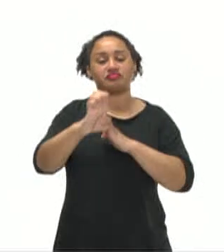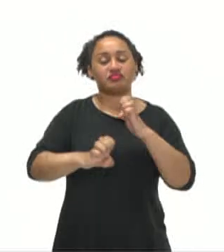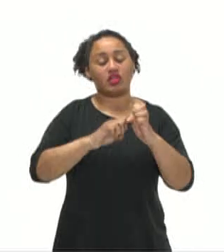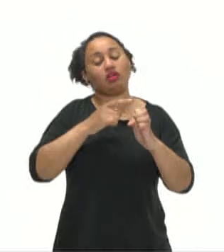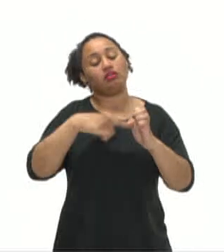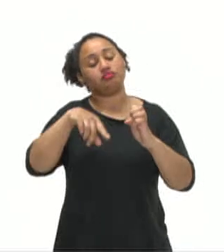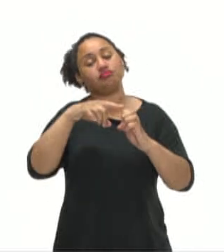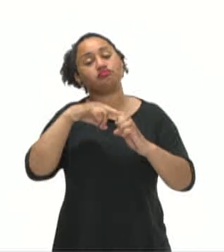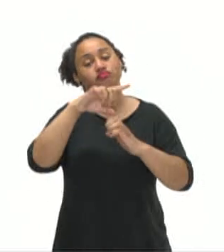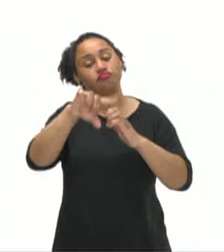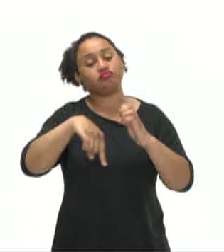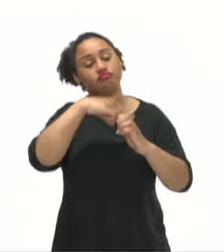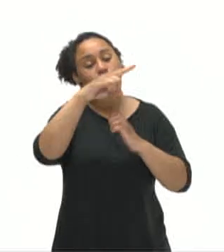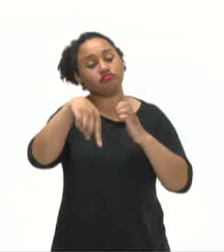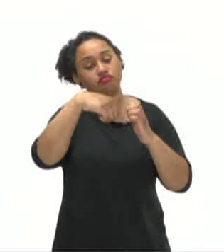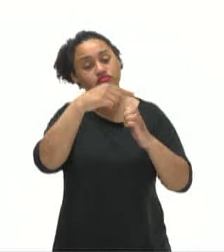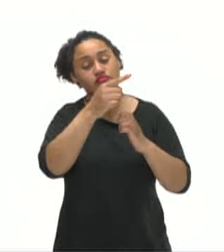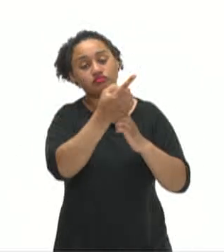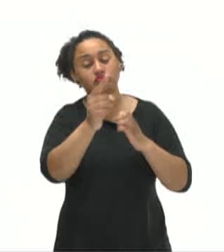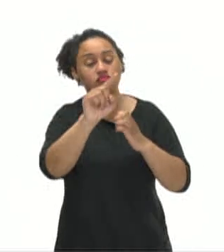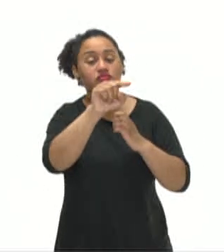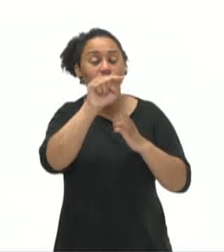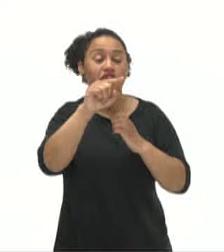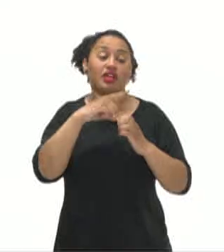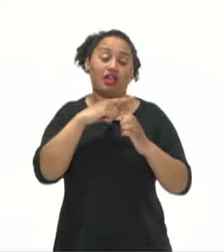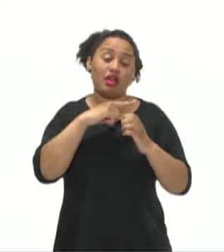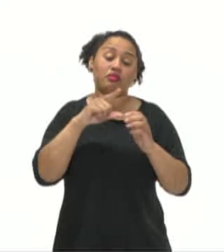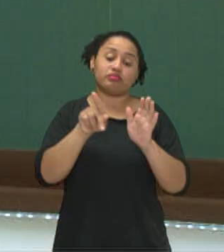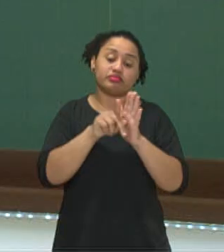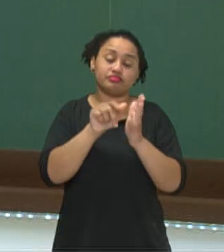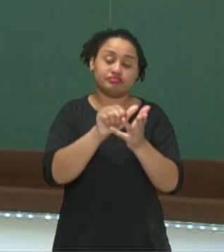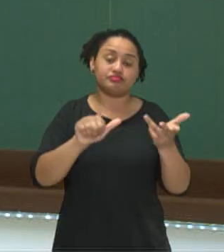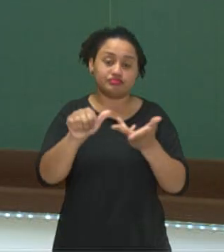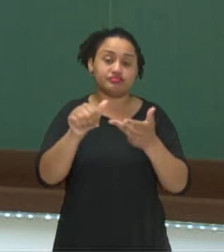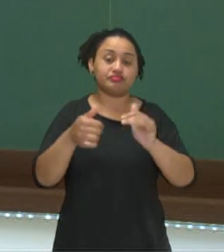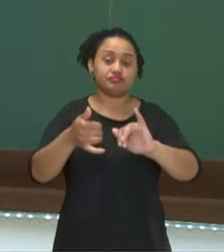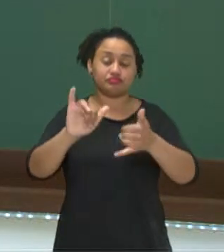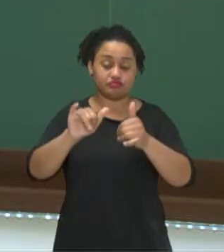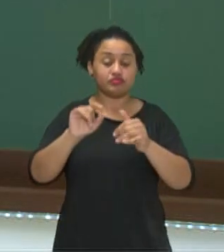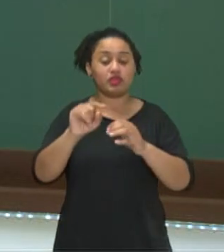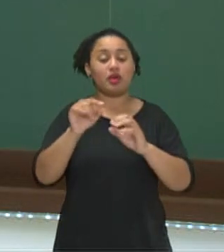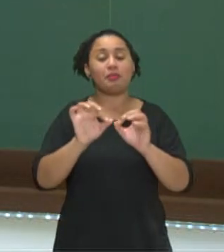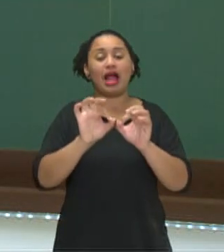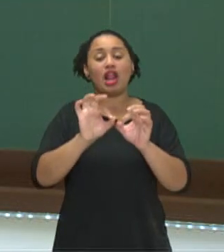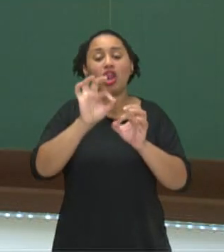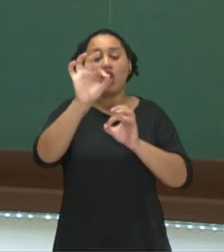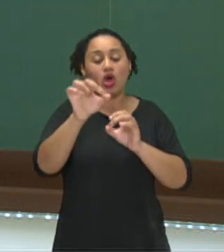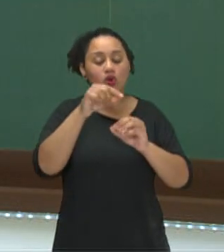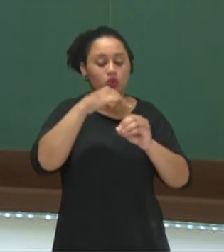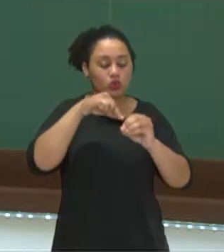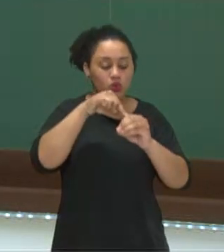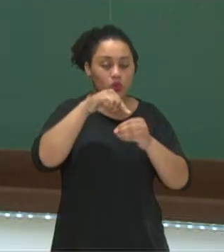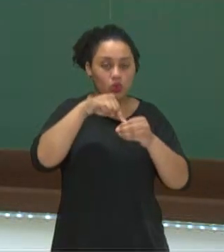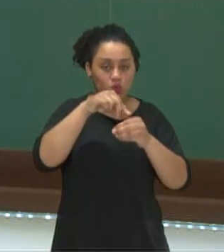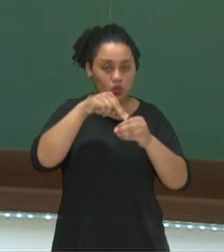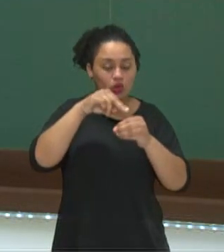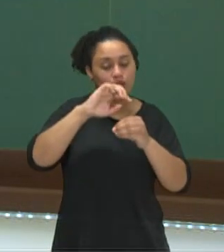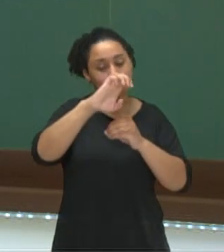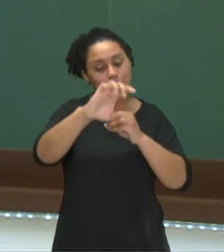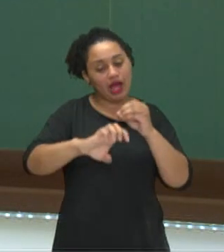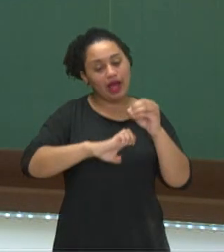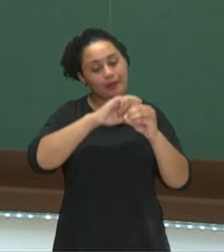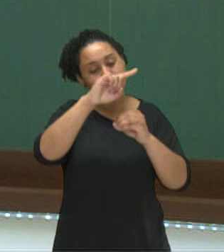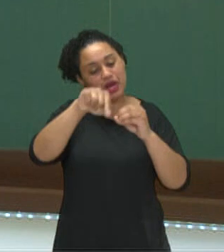de valência de um átomo que compõe um elemento químico, ou seja, os elétrons que estão mais distantes do núcleo são aqueles que